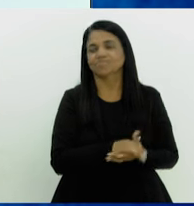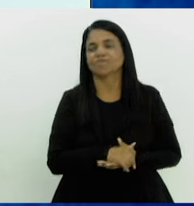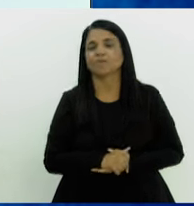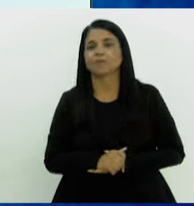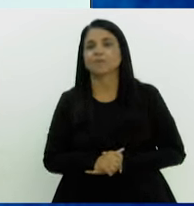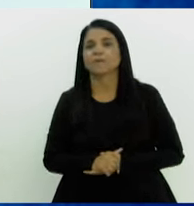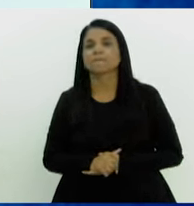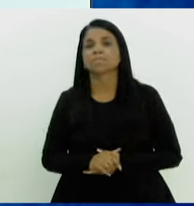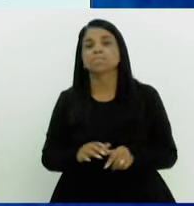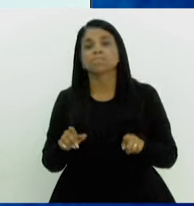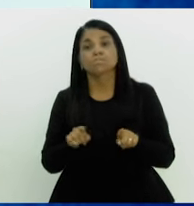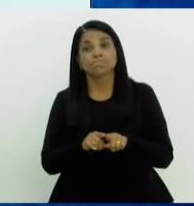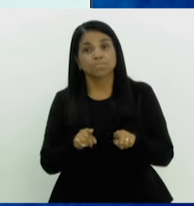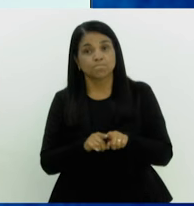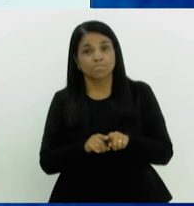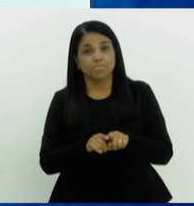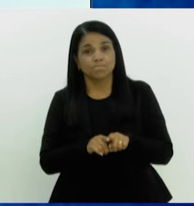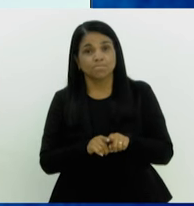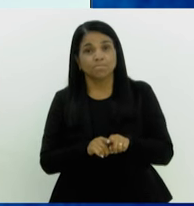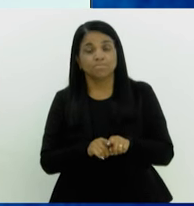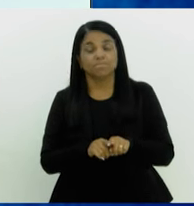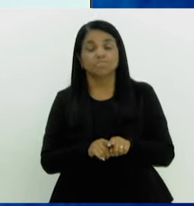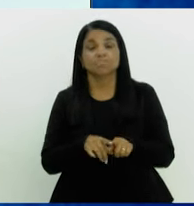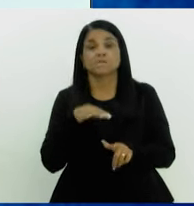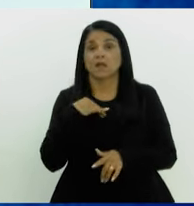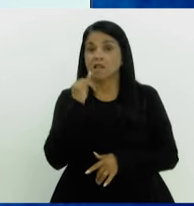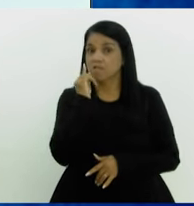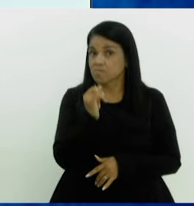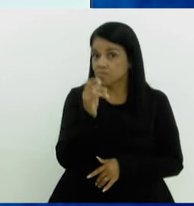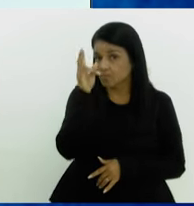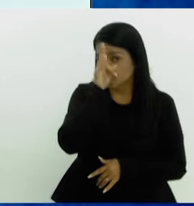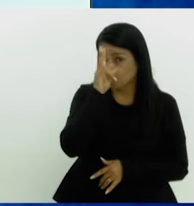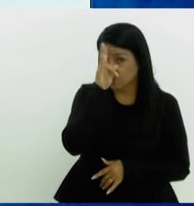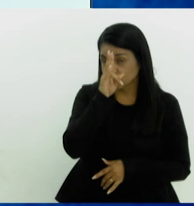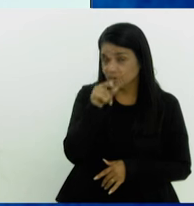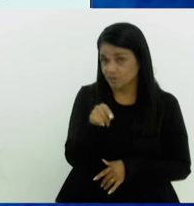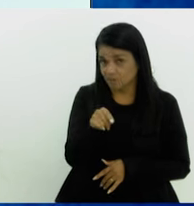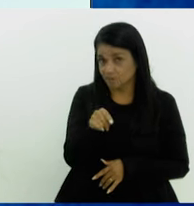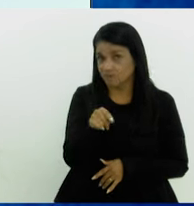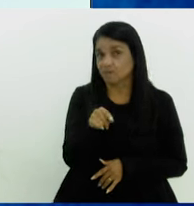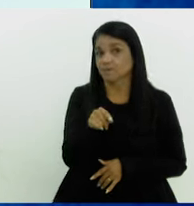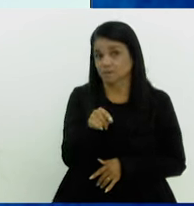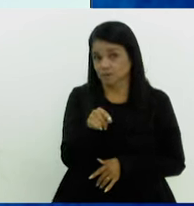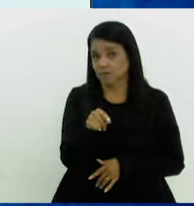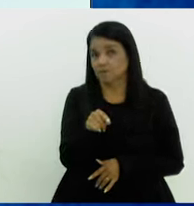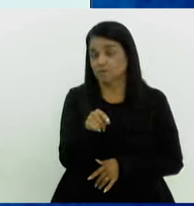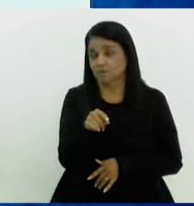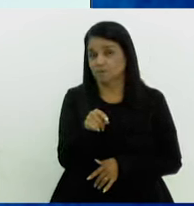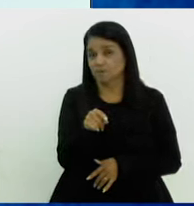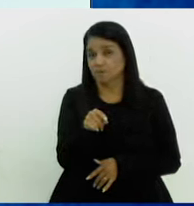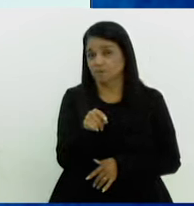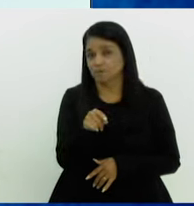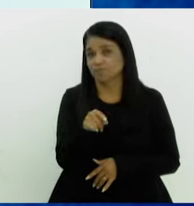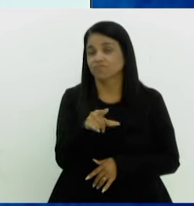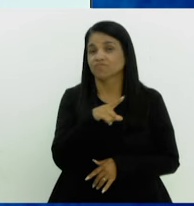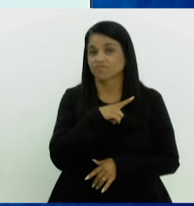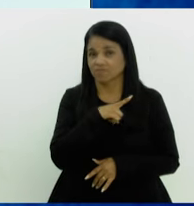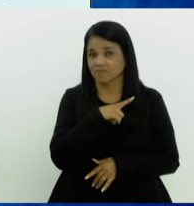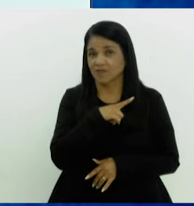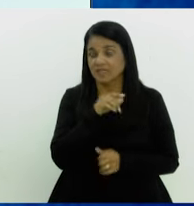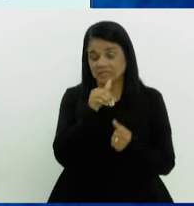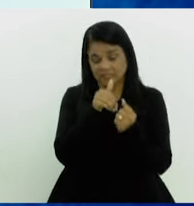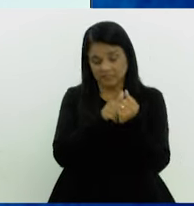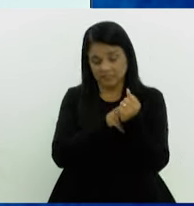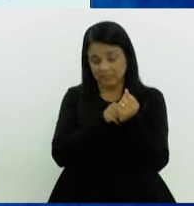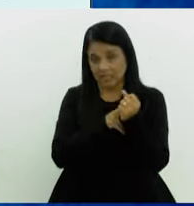para Além disso gente nunca é deais lembrar ten um segurança ten um di eh senhas